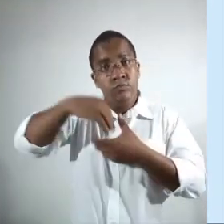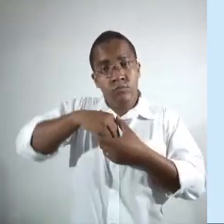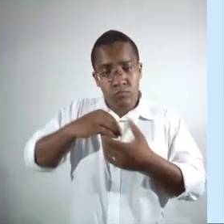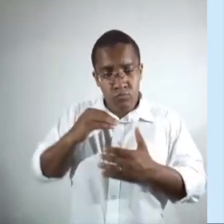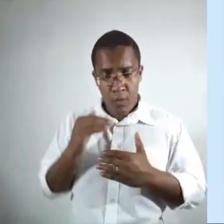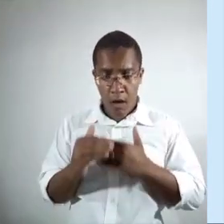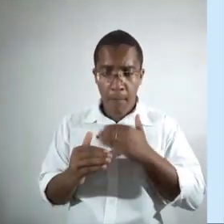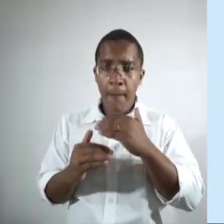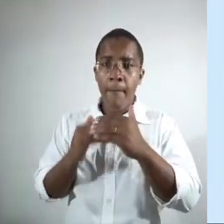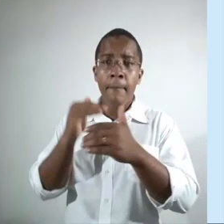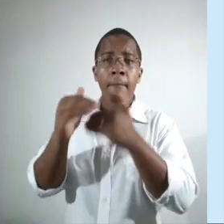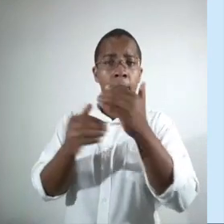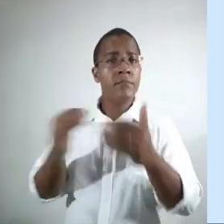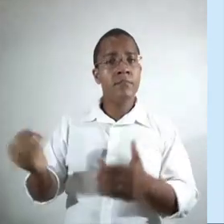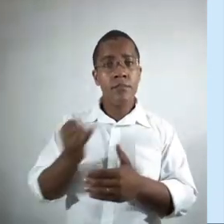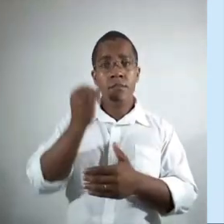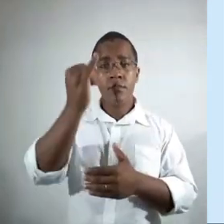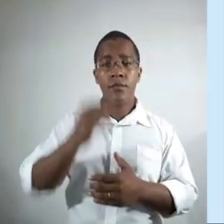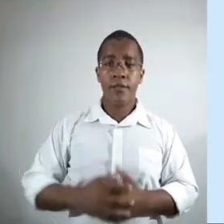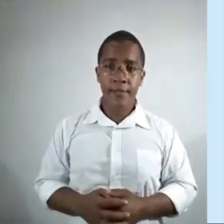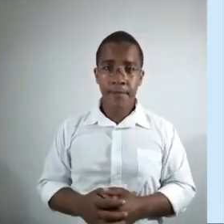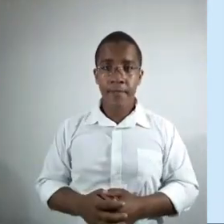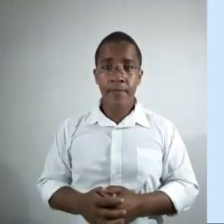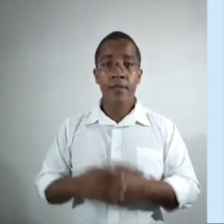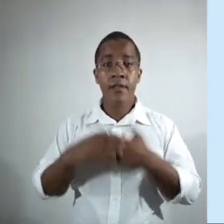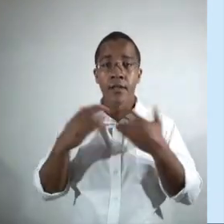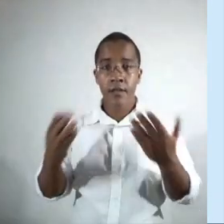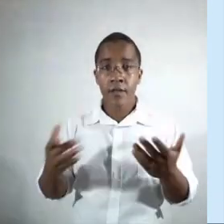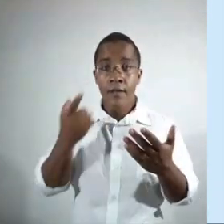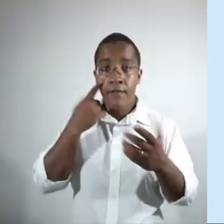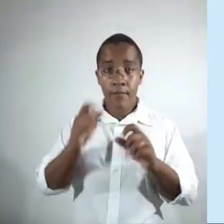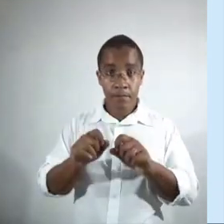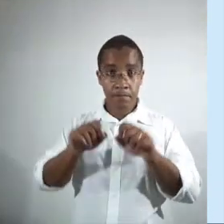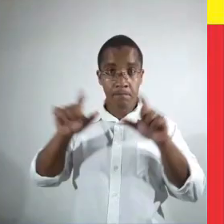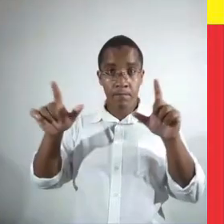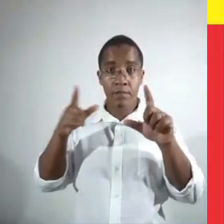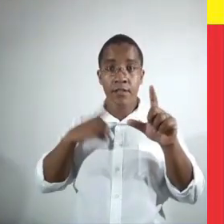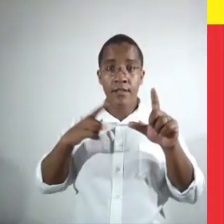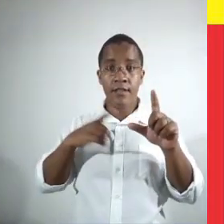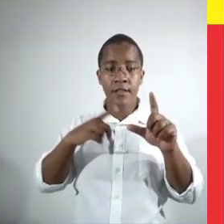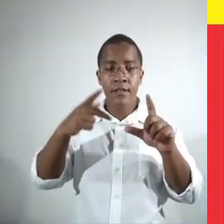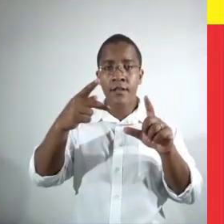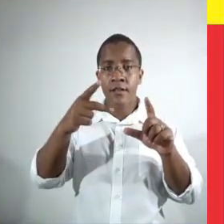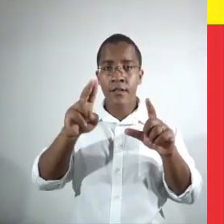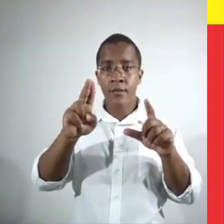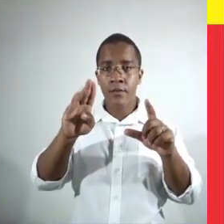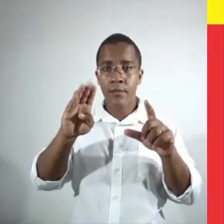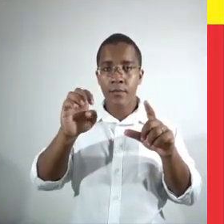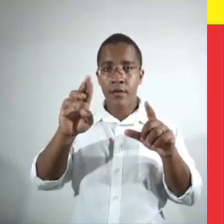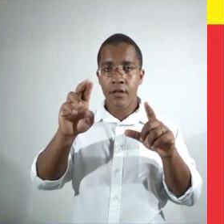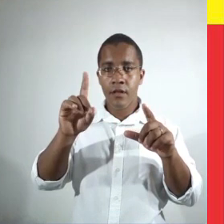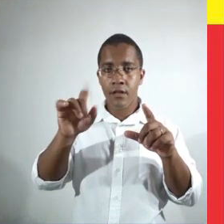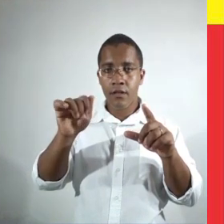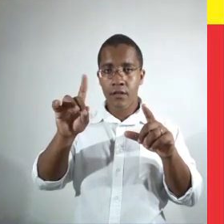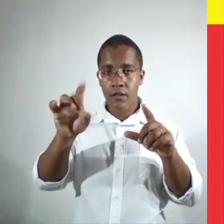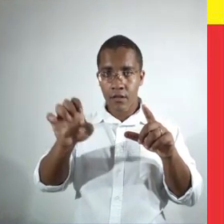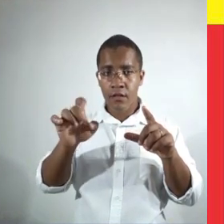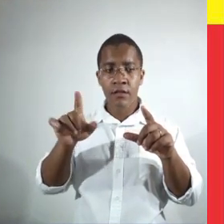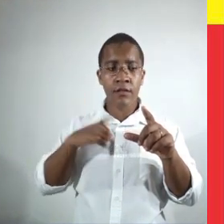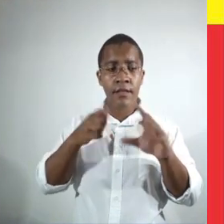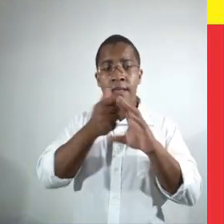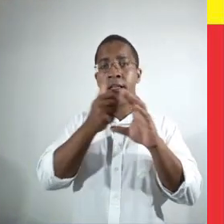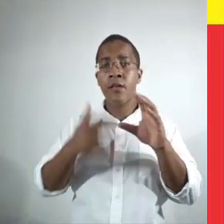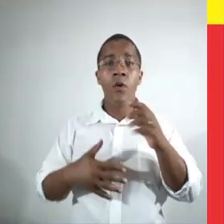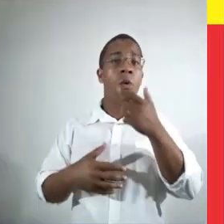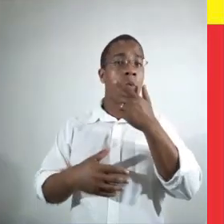organismo. Então, pessoal, na nossa próxima imagem, nós temos aí a puberdade, né, característica